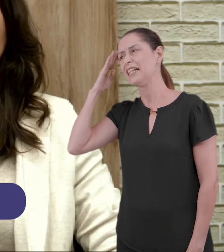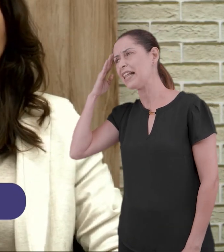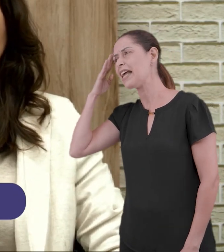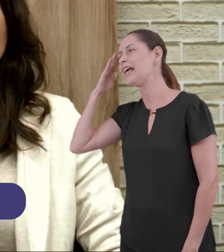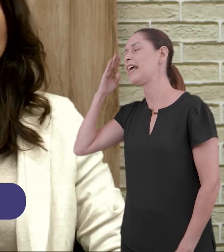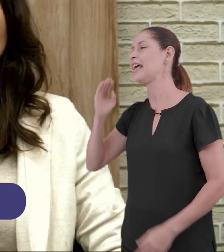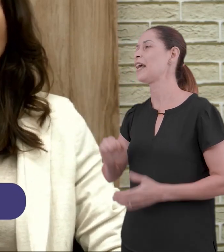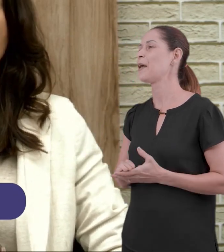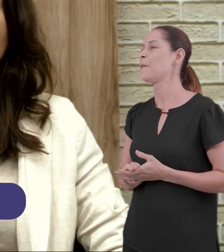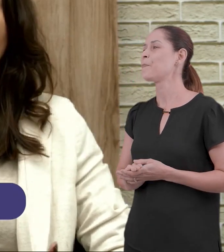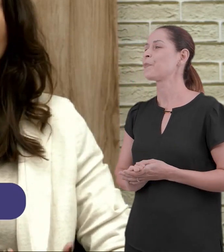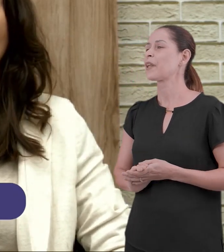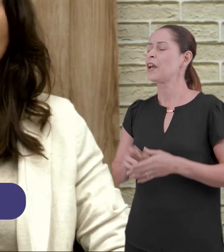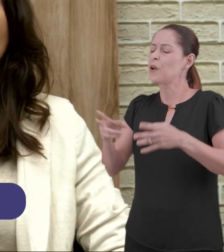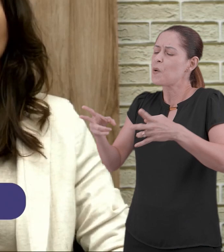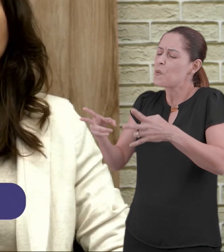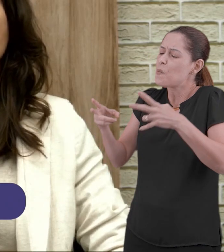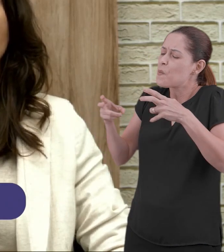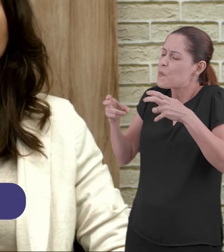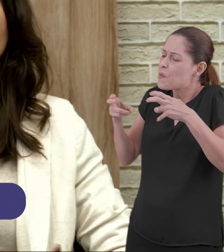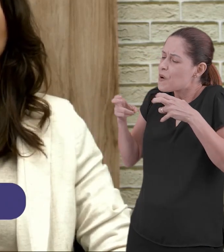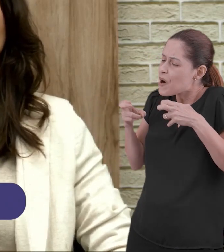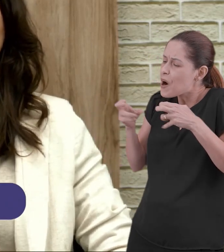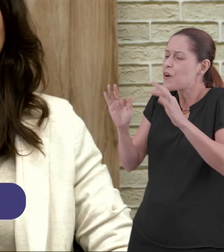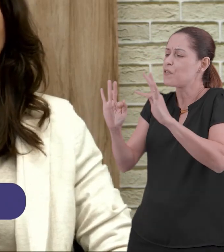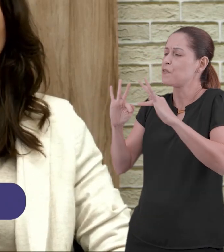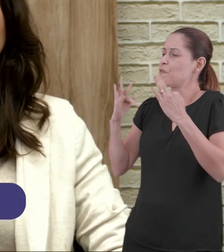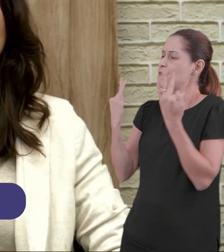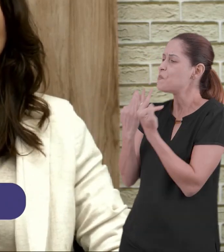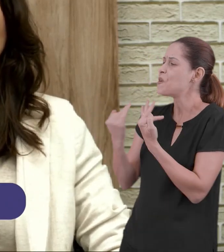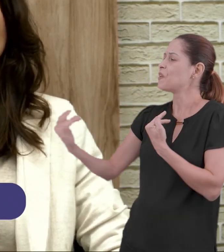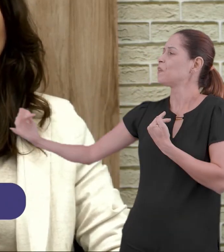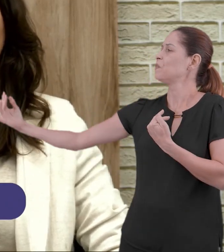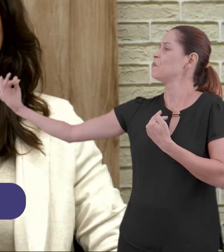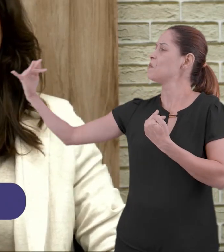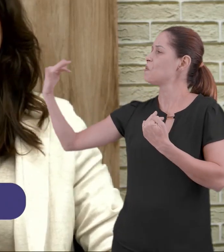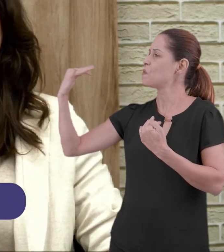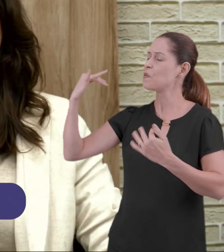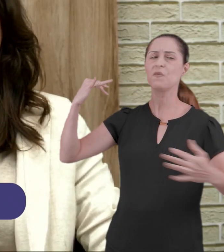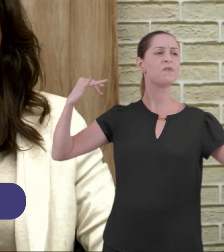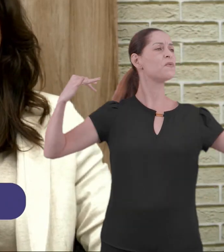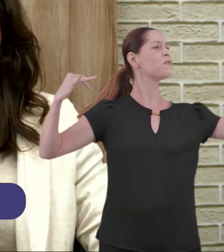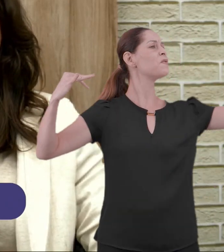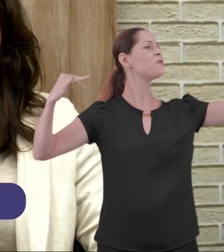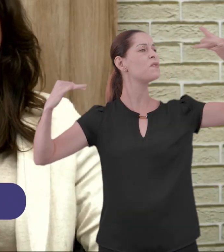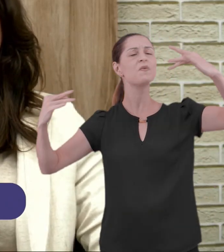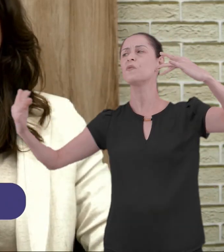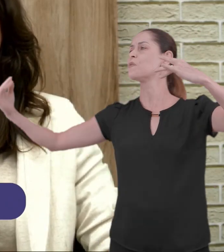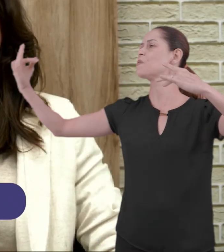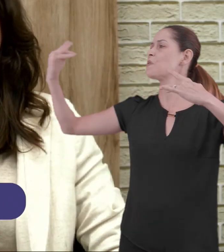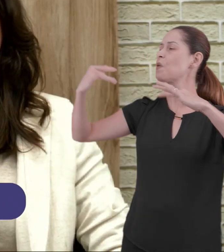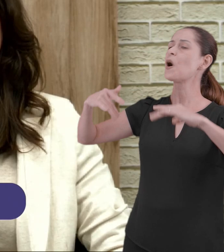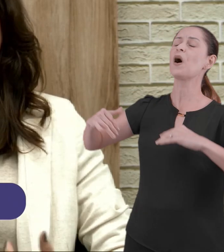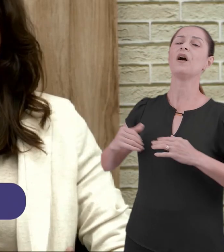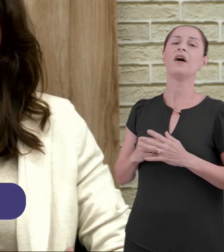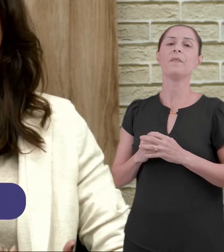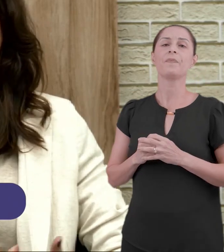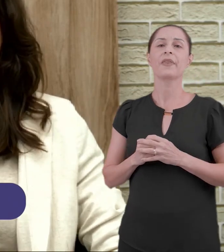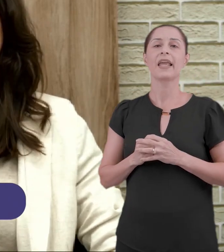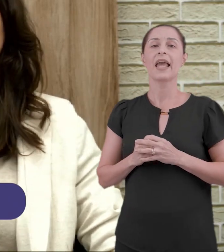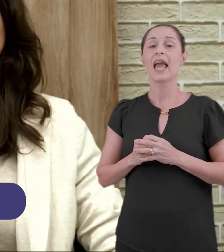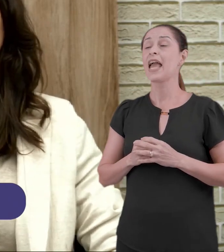porque a gente foi percebendo, conforme as famílias foram chegando de outros lugares, que